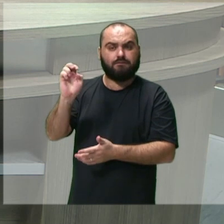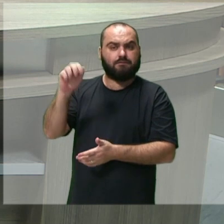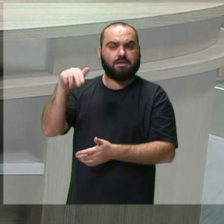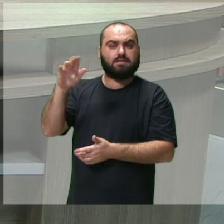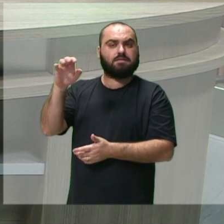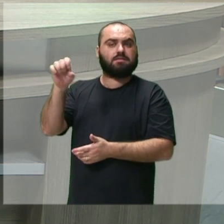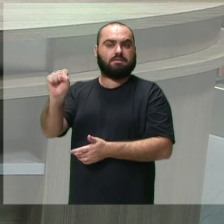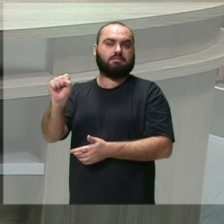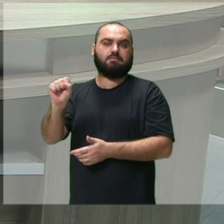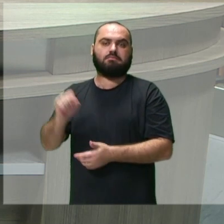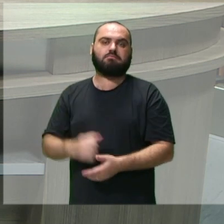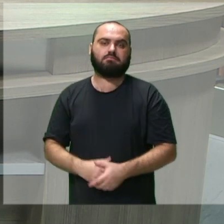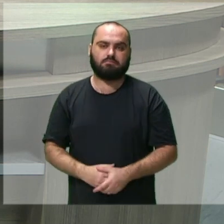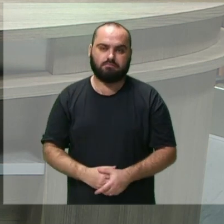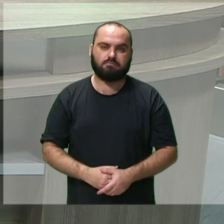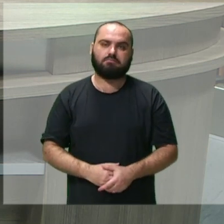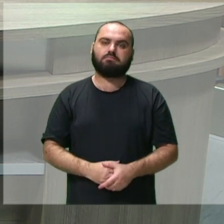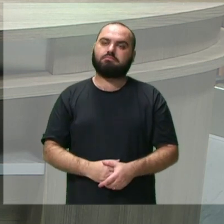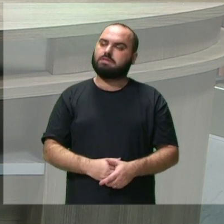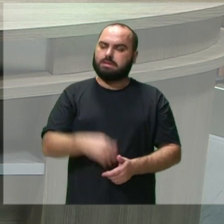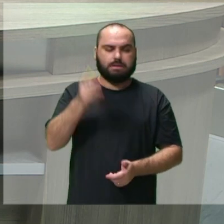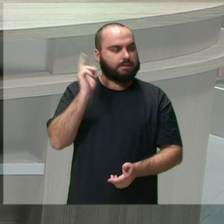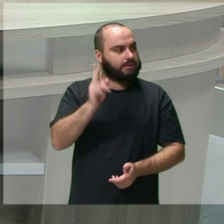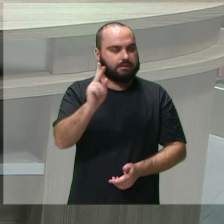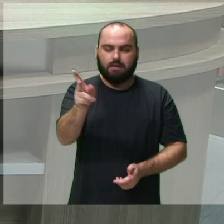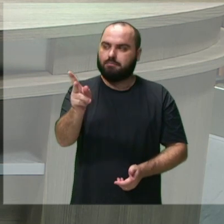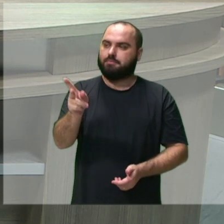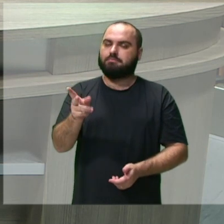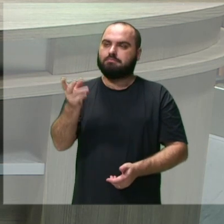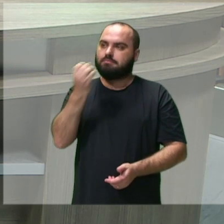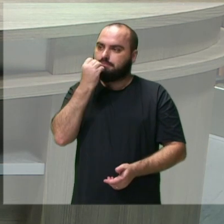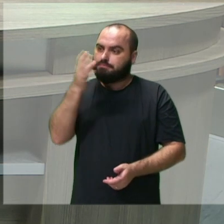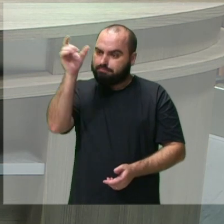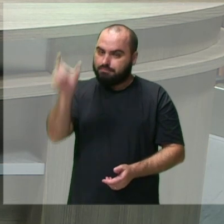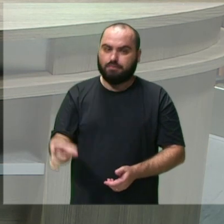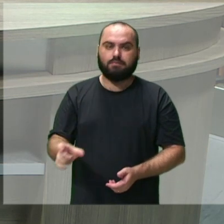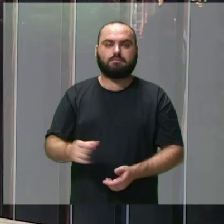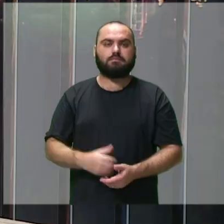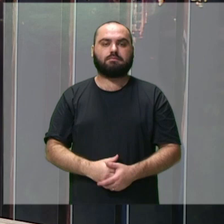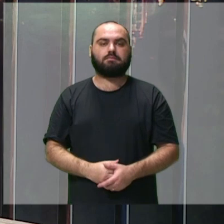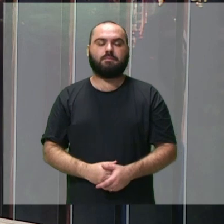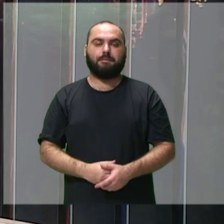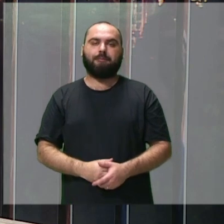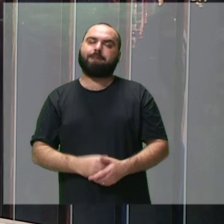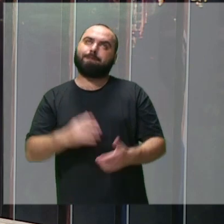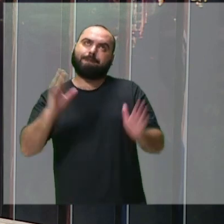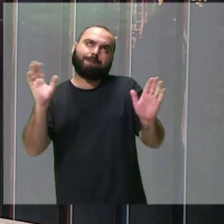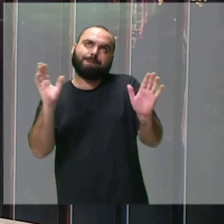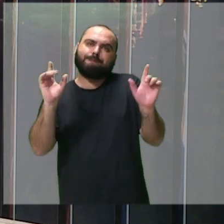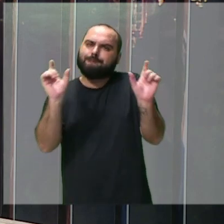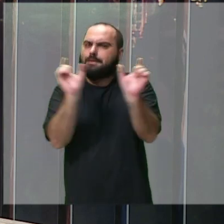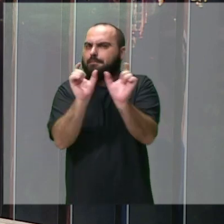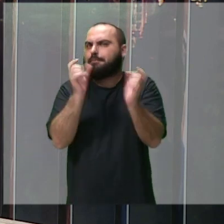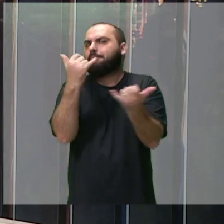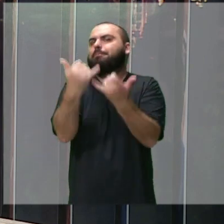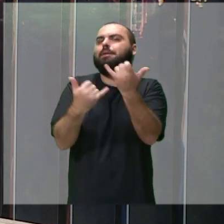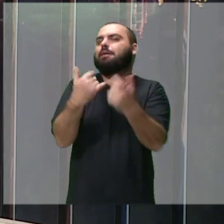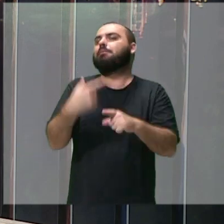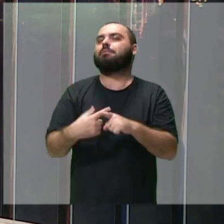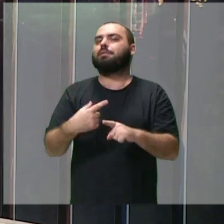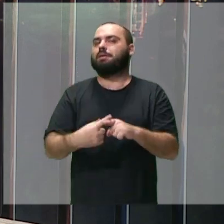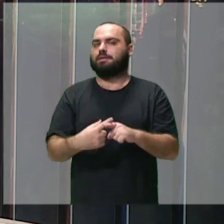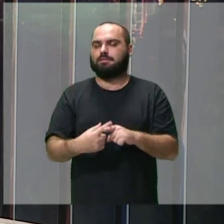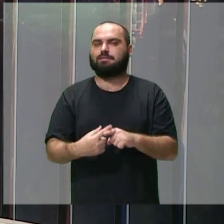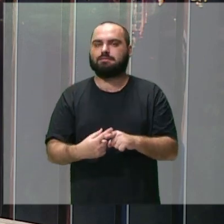a Deus, não vence. Na maioria delas. Então, eu coloquei essa brincadeira assim, né? Porque